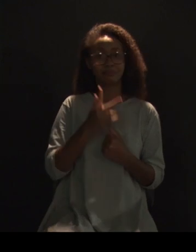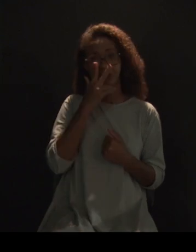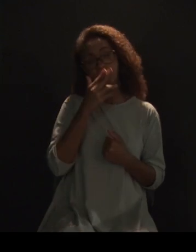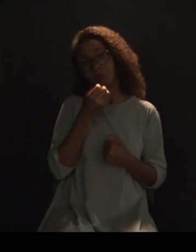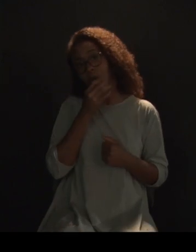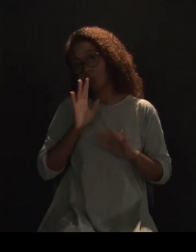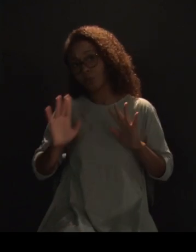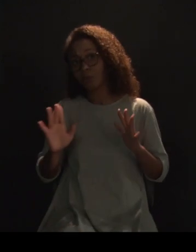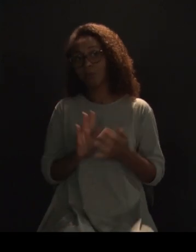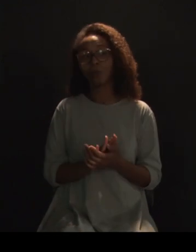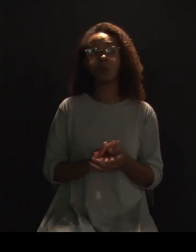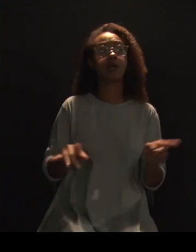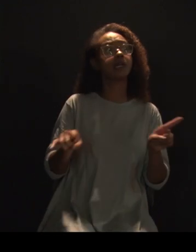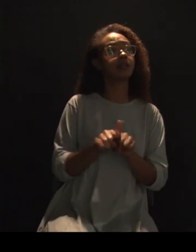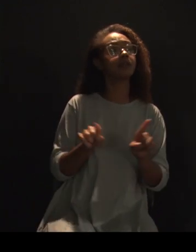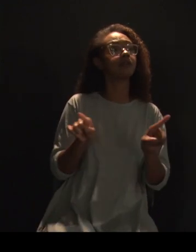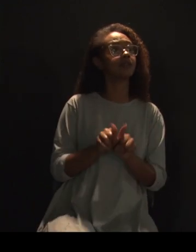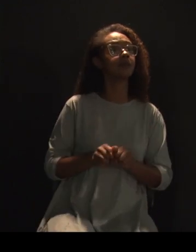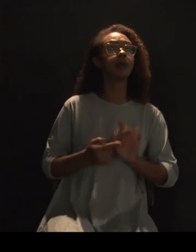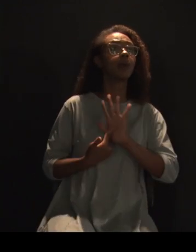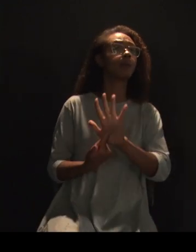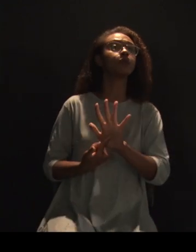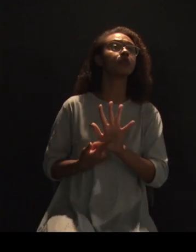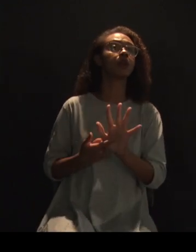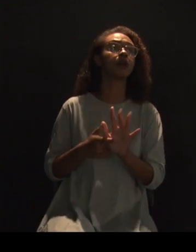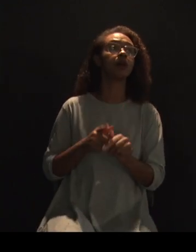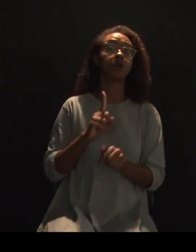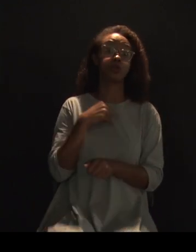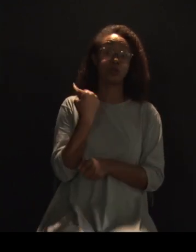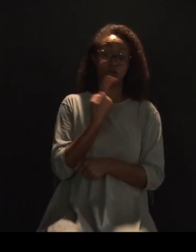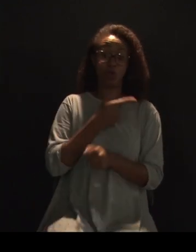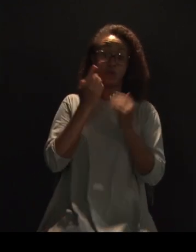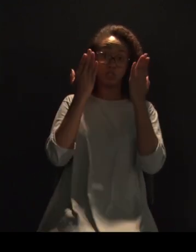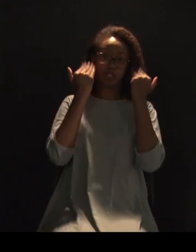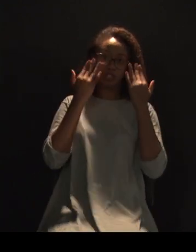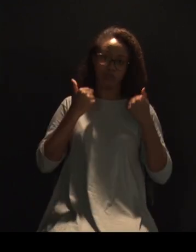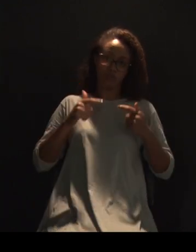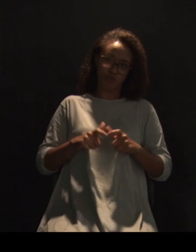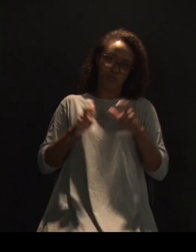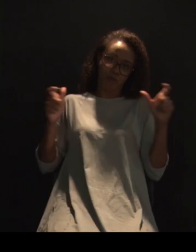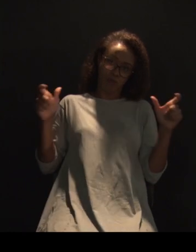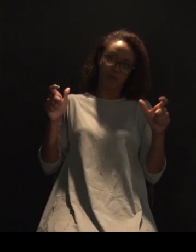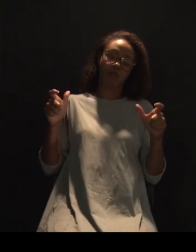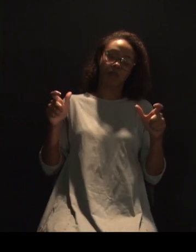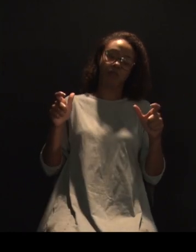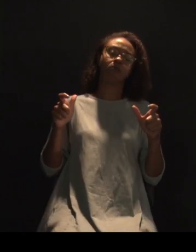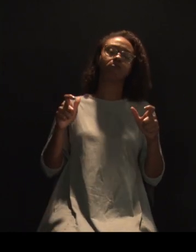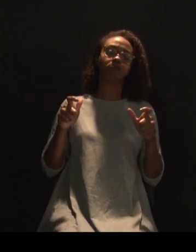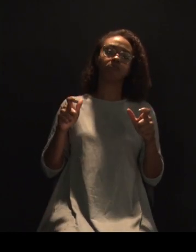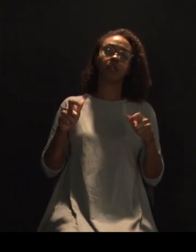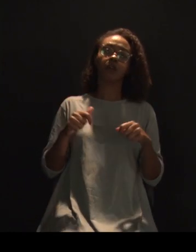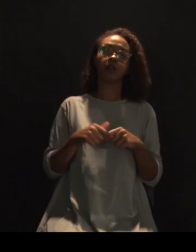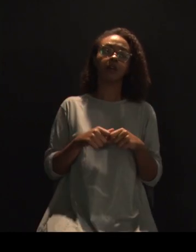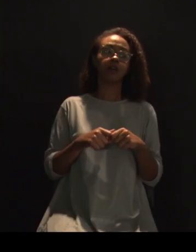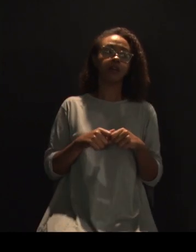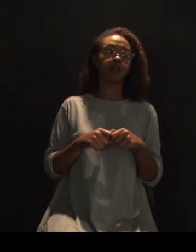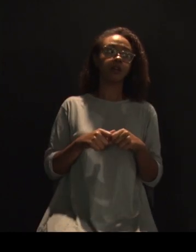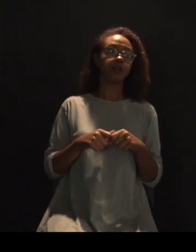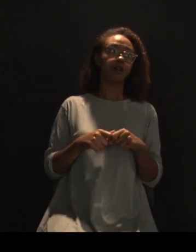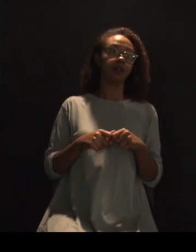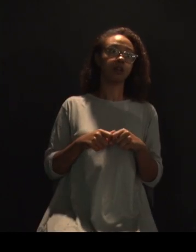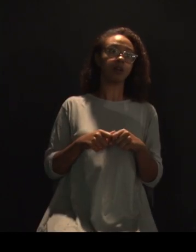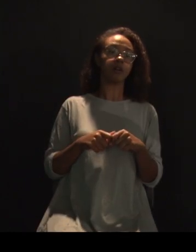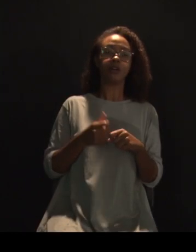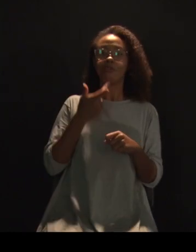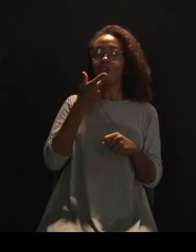bom e eu queria mostrar pra vocês como é que nós indígenas a maioria dos indígenas não quero dizer que é aquele